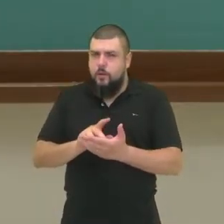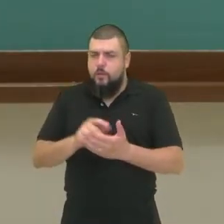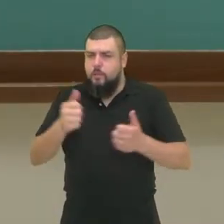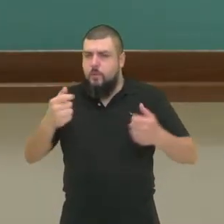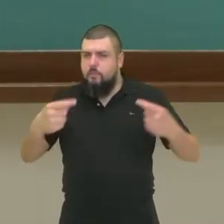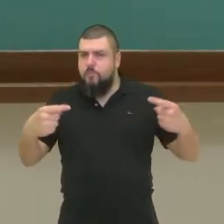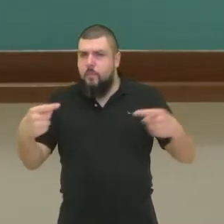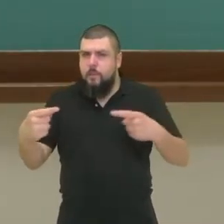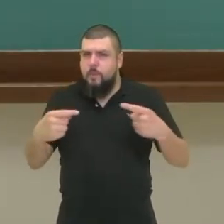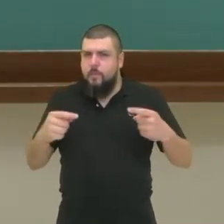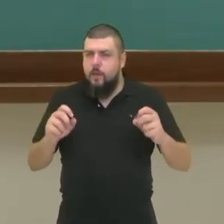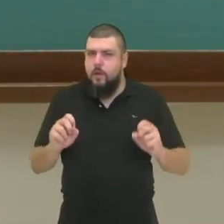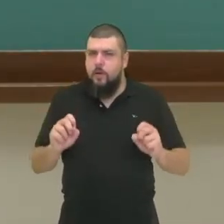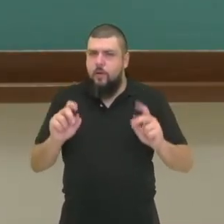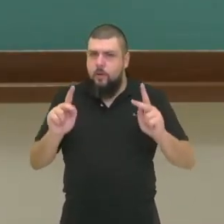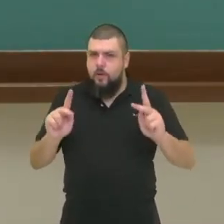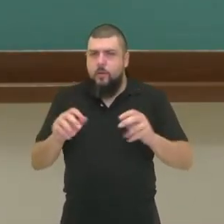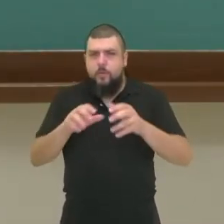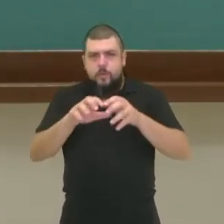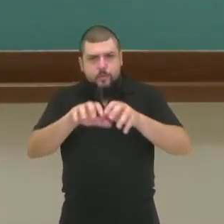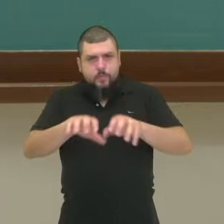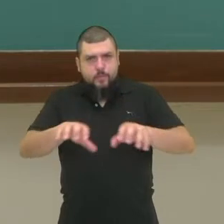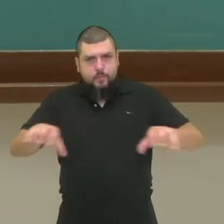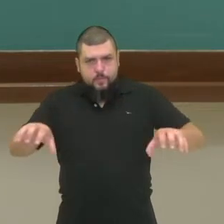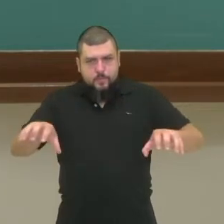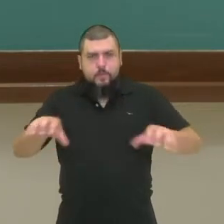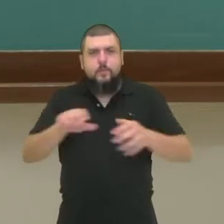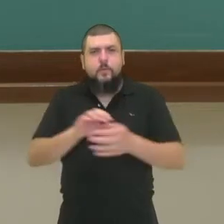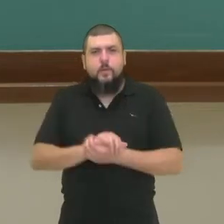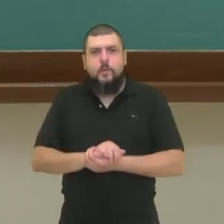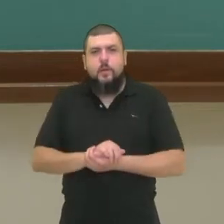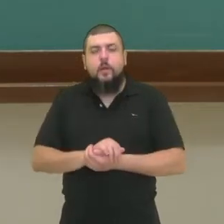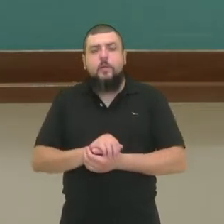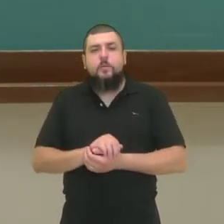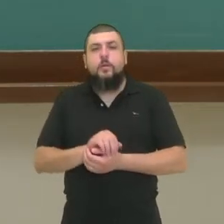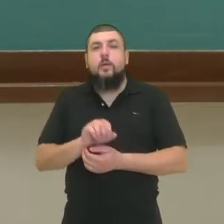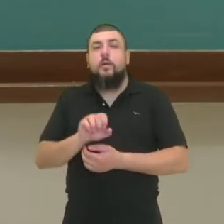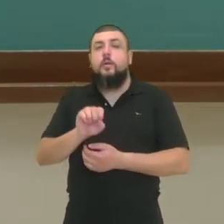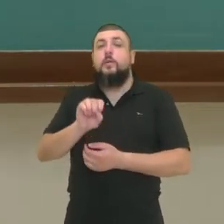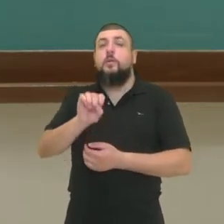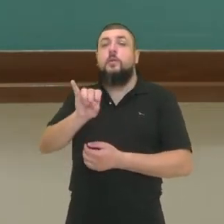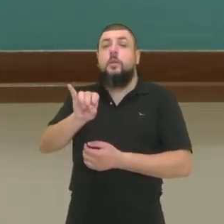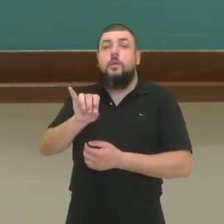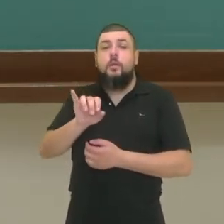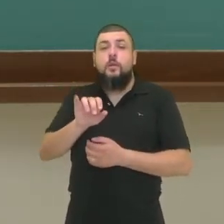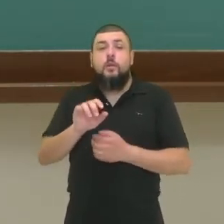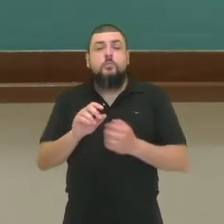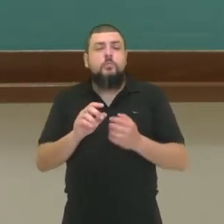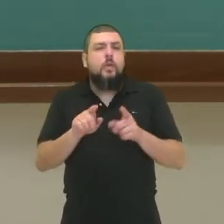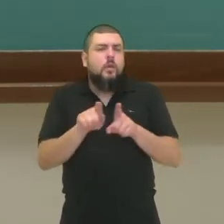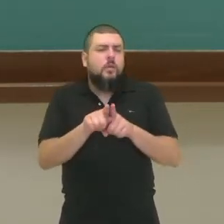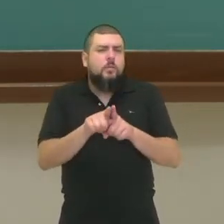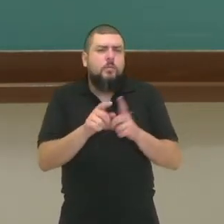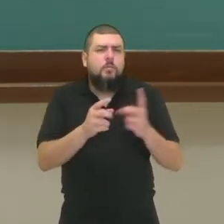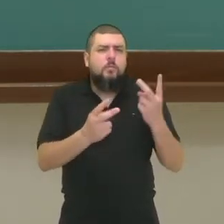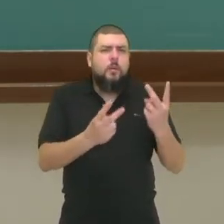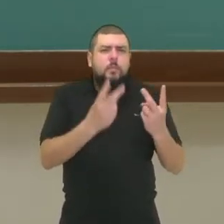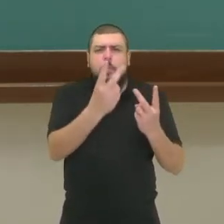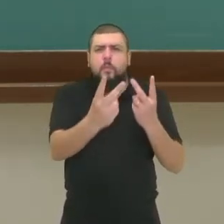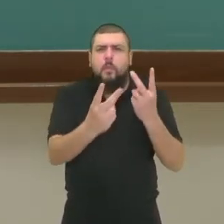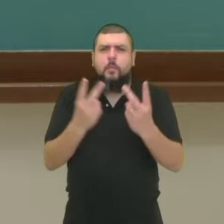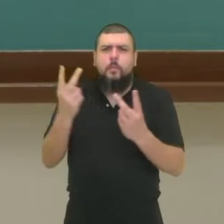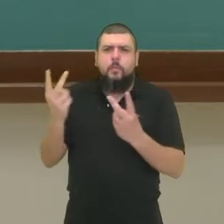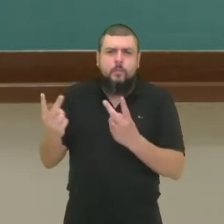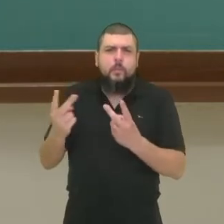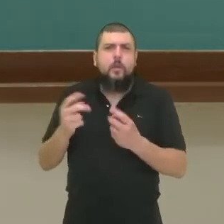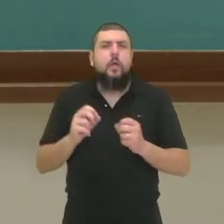Combinado? Dividam-se, né? Quem quiser formar dupla também dá, não tem problema, né? Desde